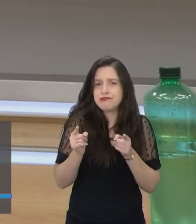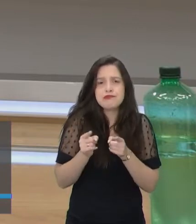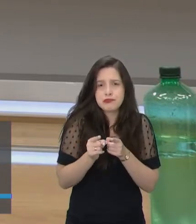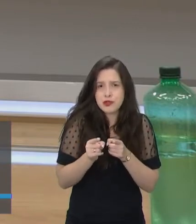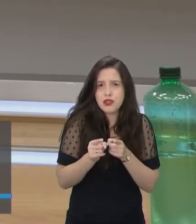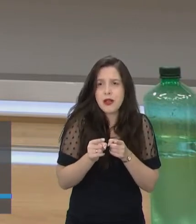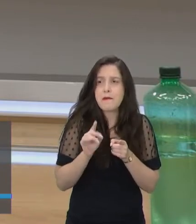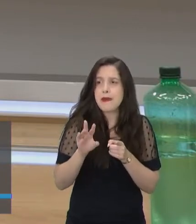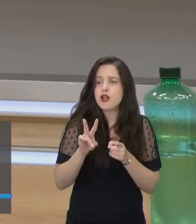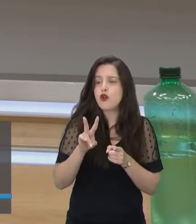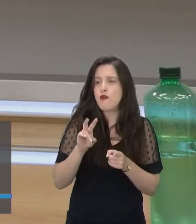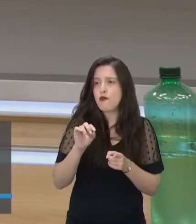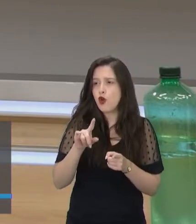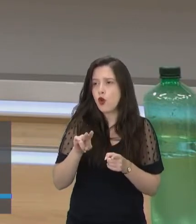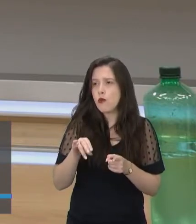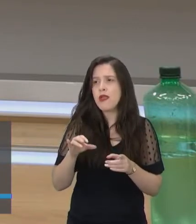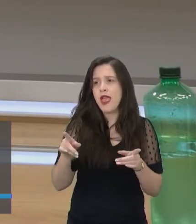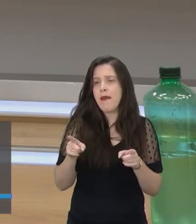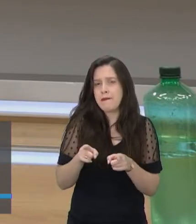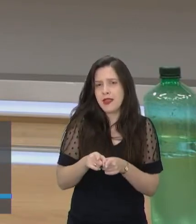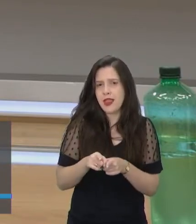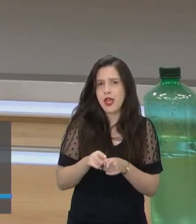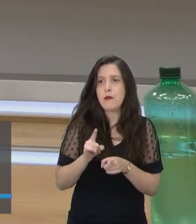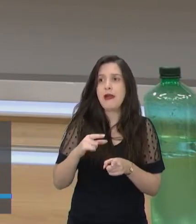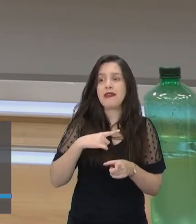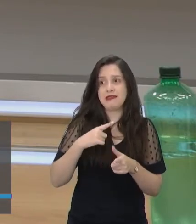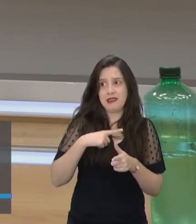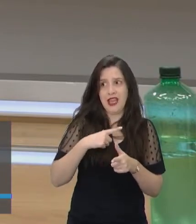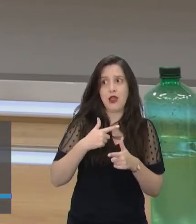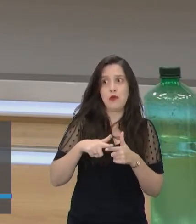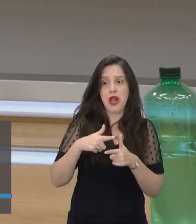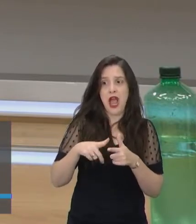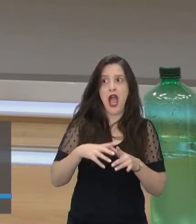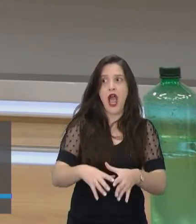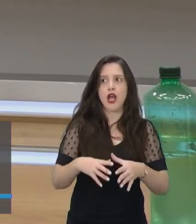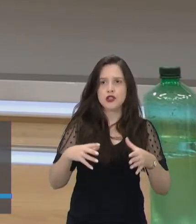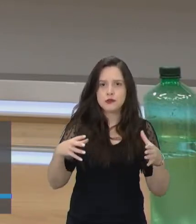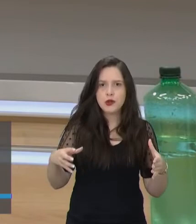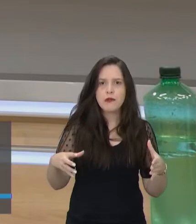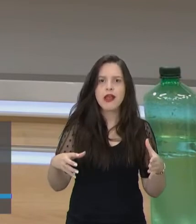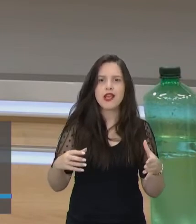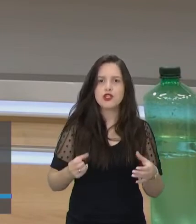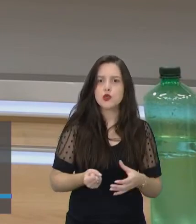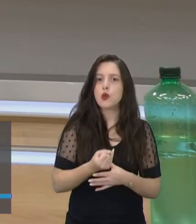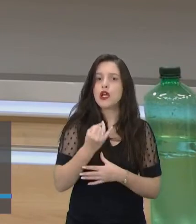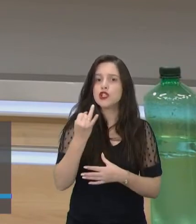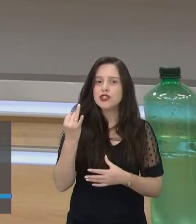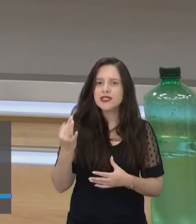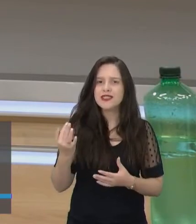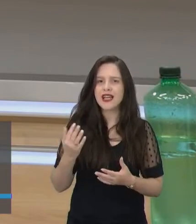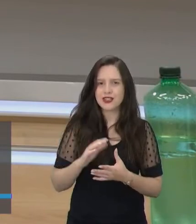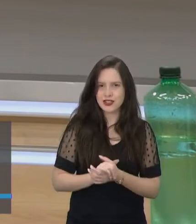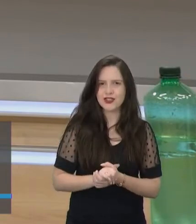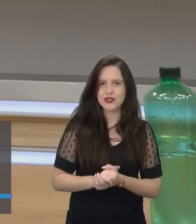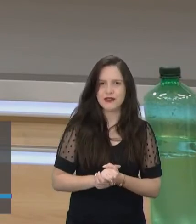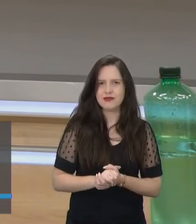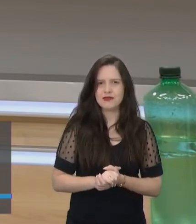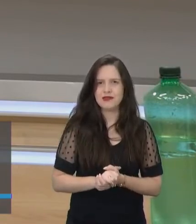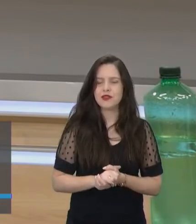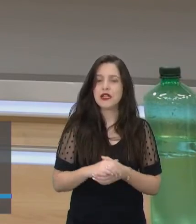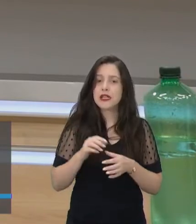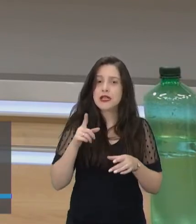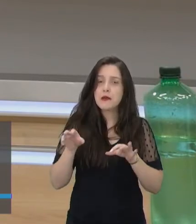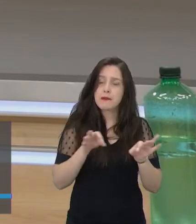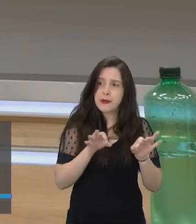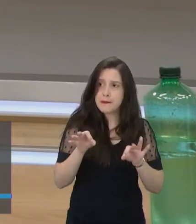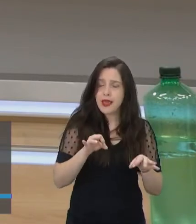um volume muito pequeno, a gente tem um grande problema na hora do descarte, na hora que vai ter todo o preparo